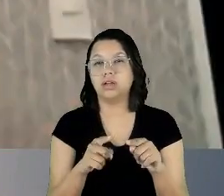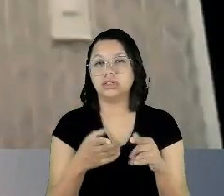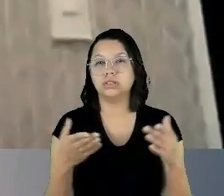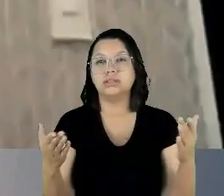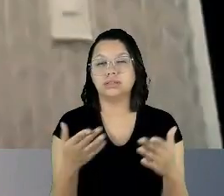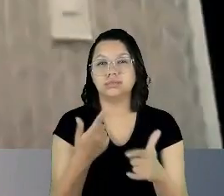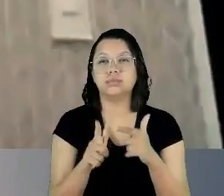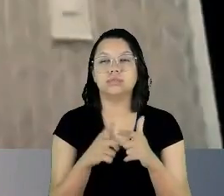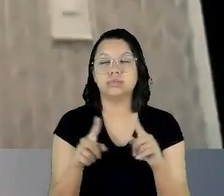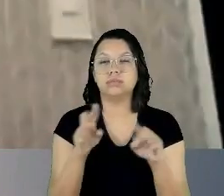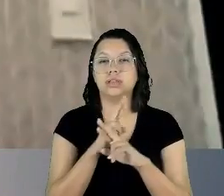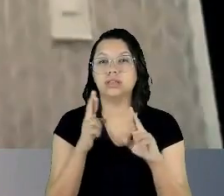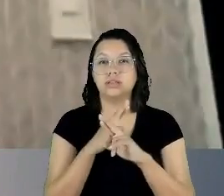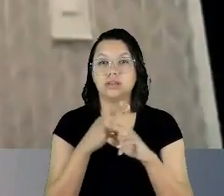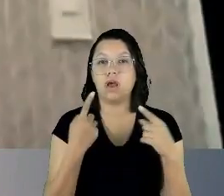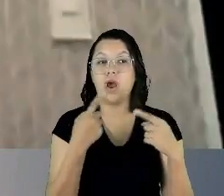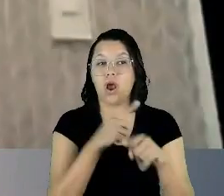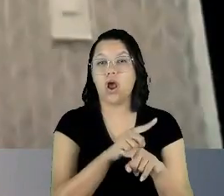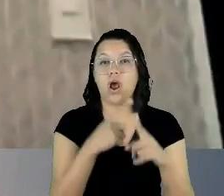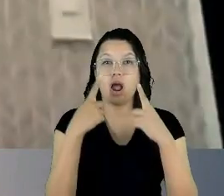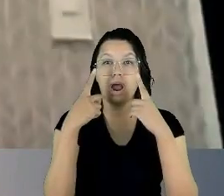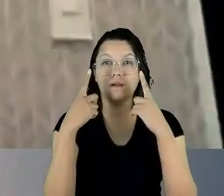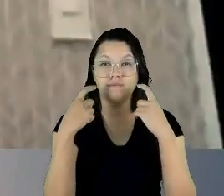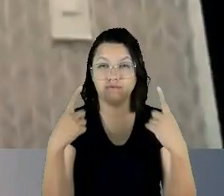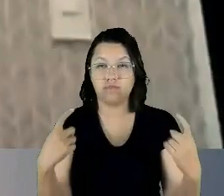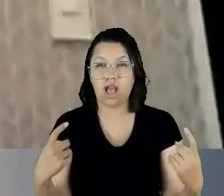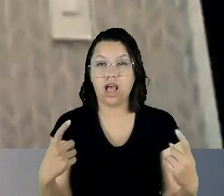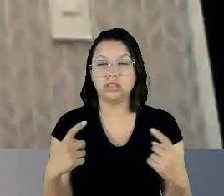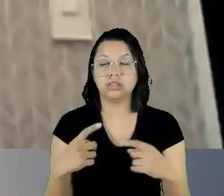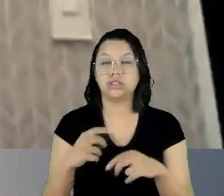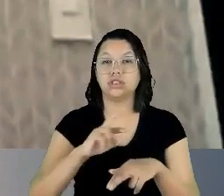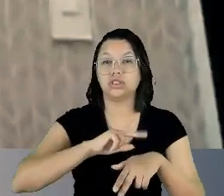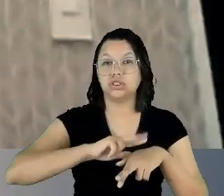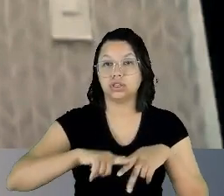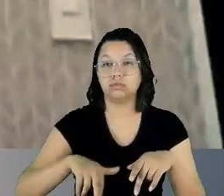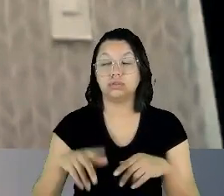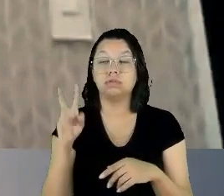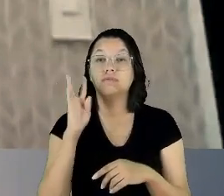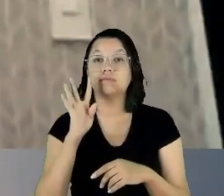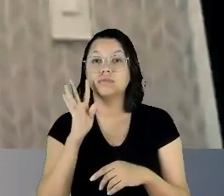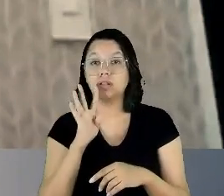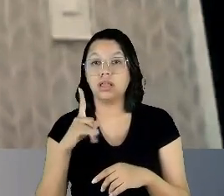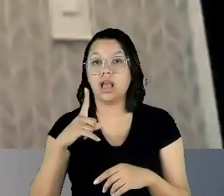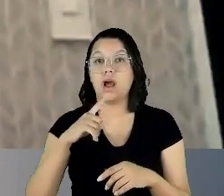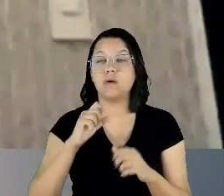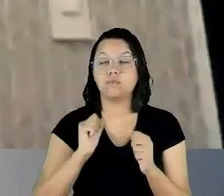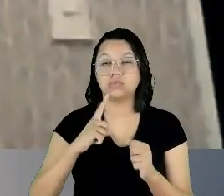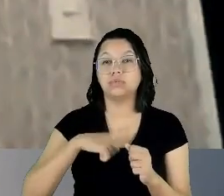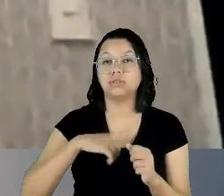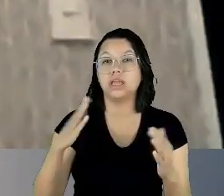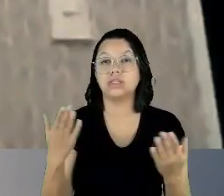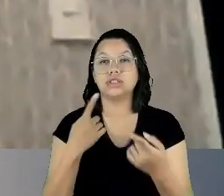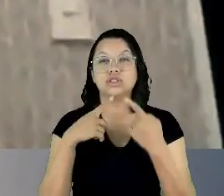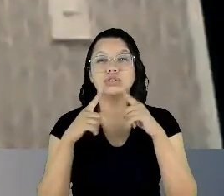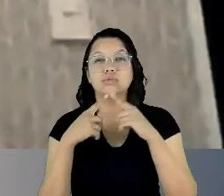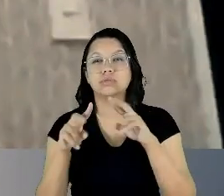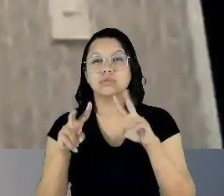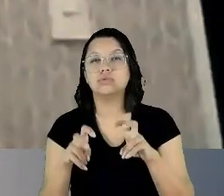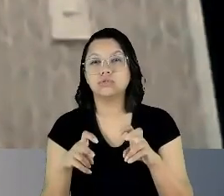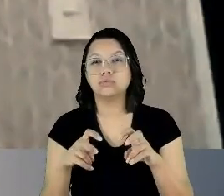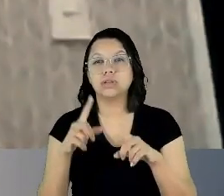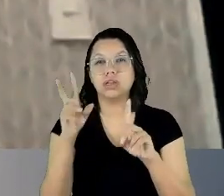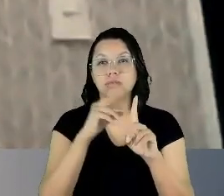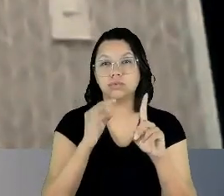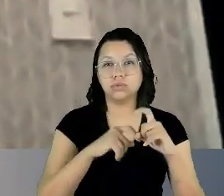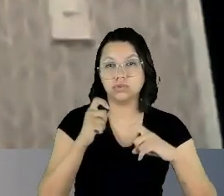nessas trincheiras contra a violência de gênero. Então, acho que foi muito legal poder ter essa discussão sobre importunação